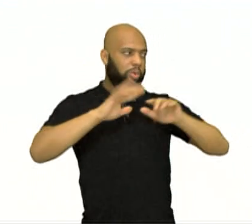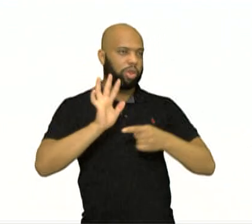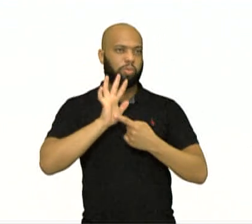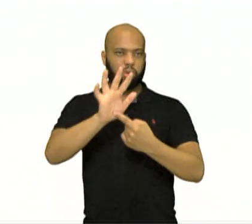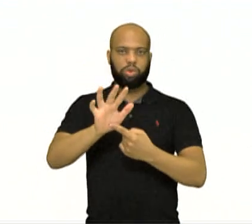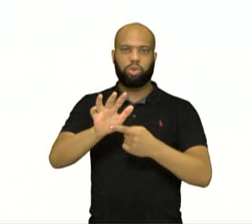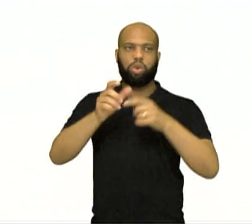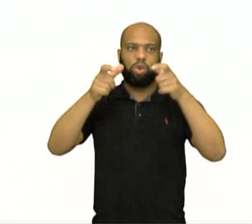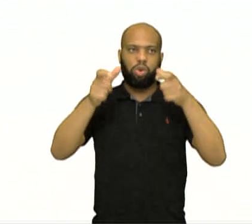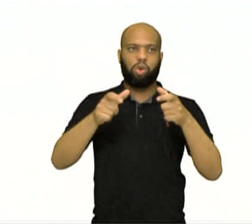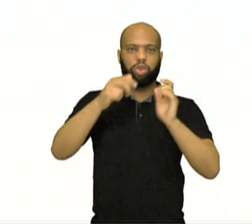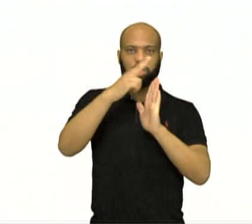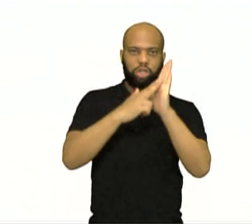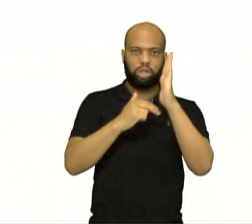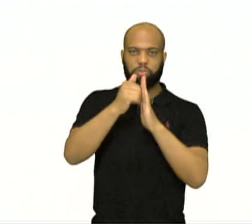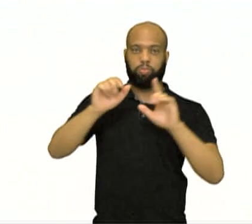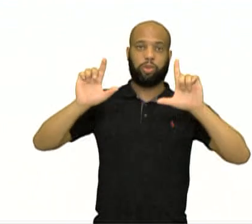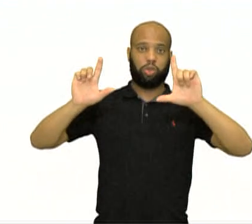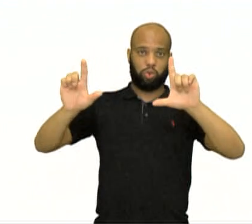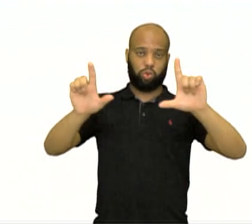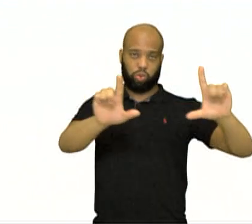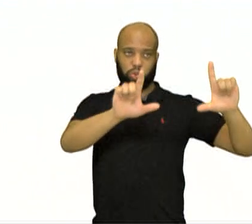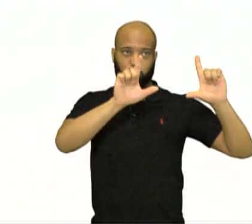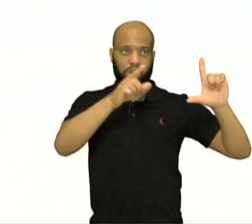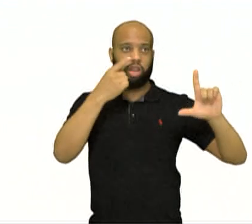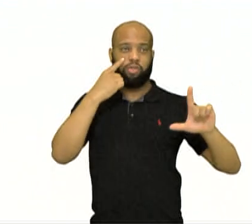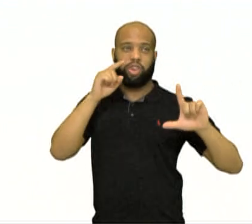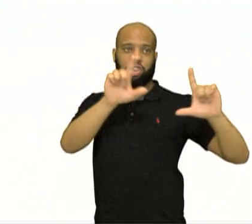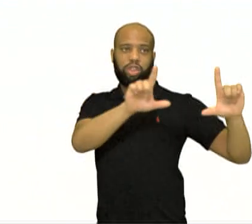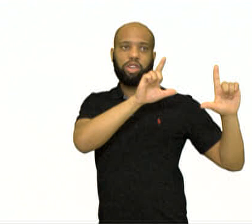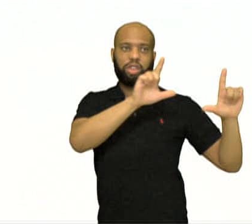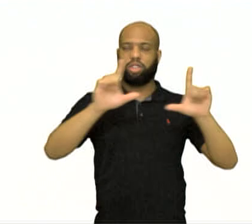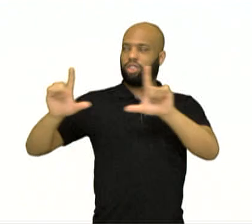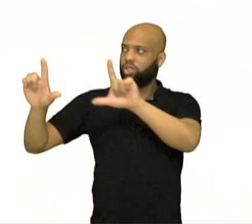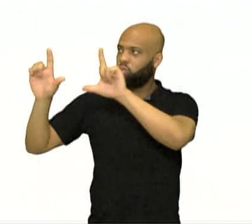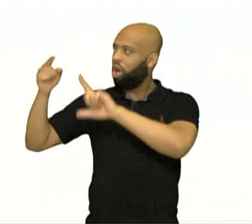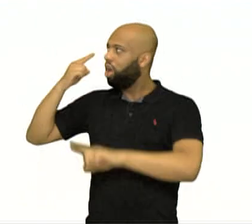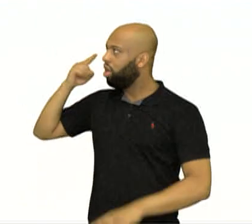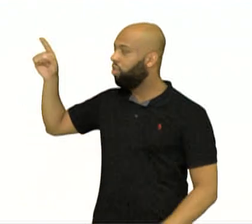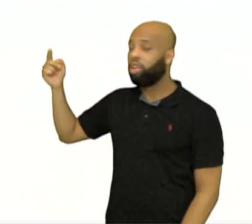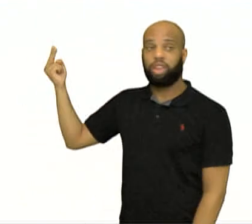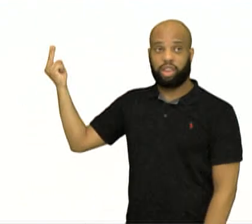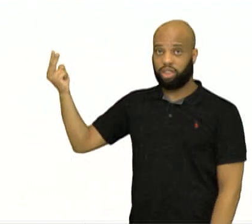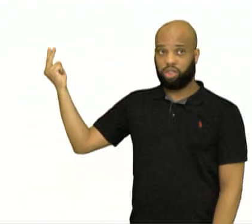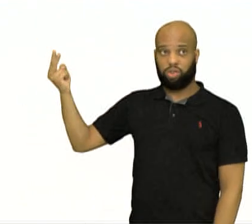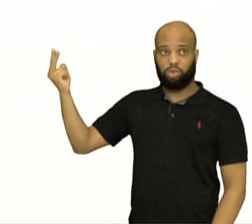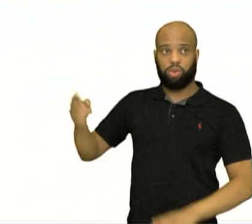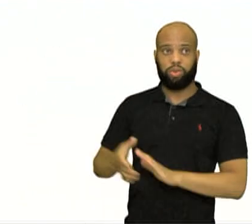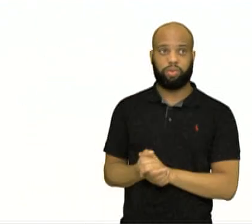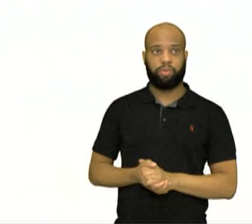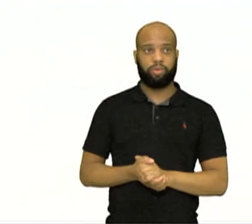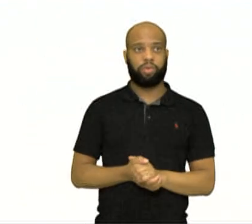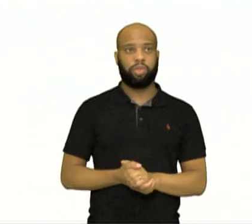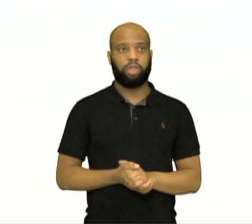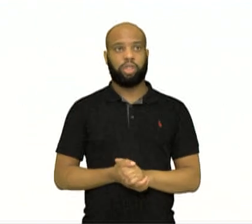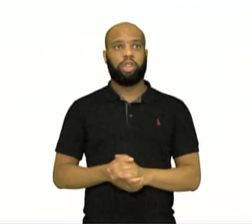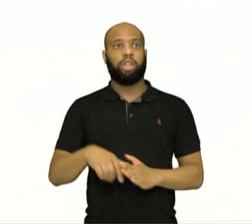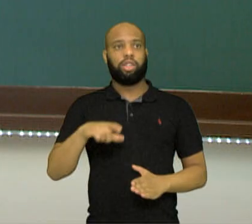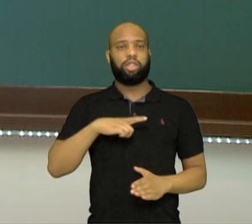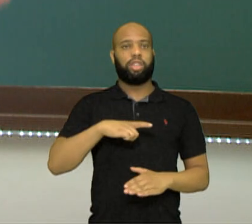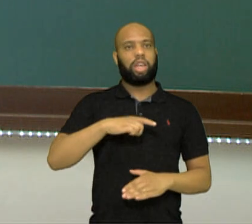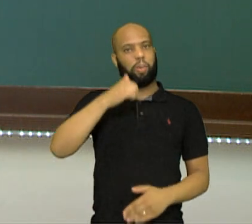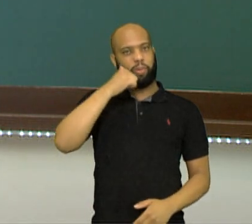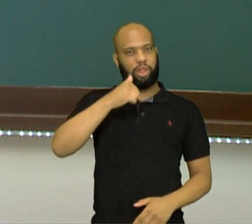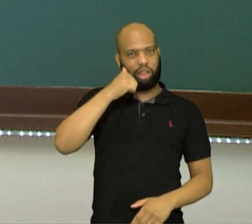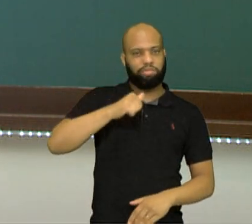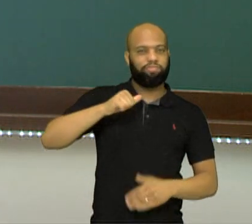nas pinturas. Observem estas duas pinturas. Ensaio de Edgar Degas, aqui as